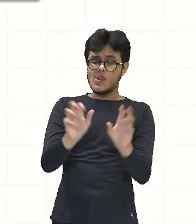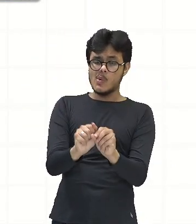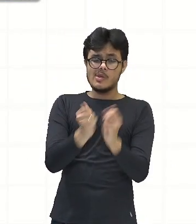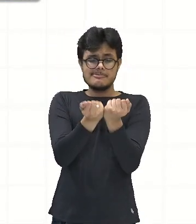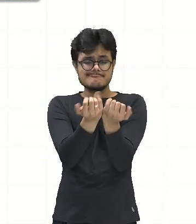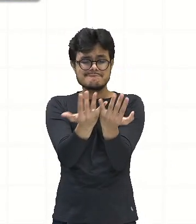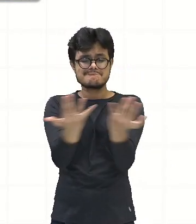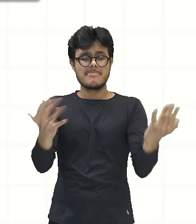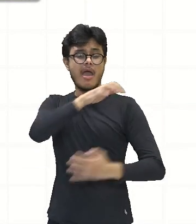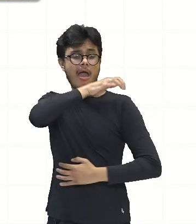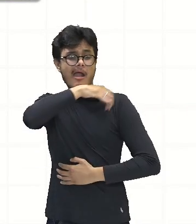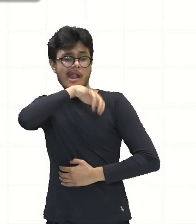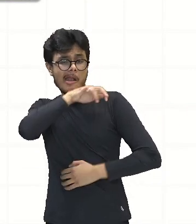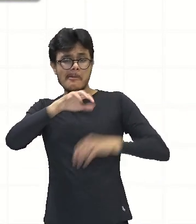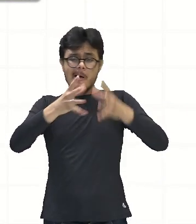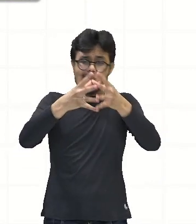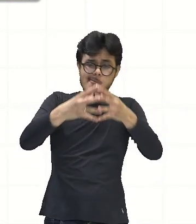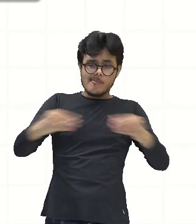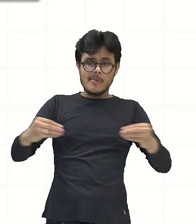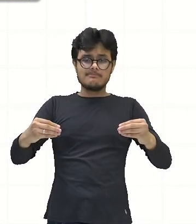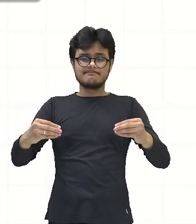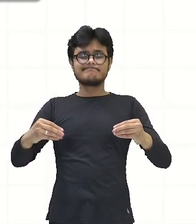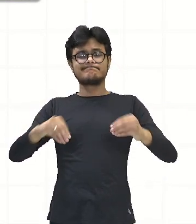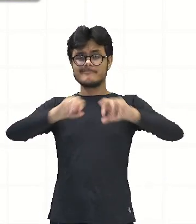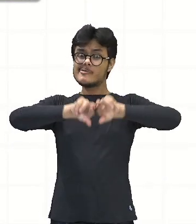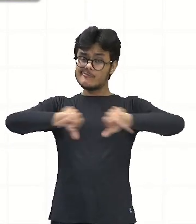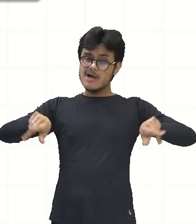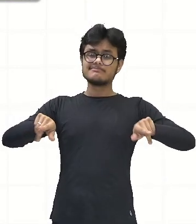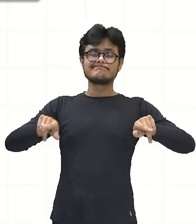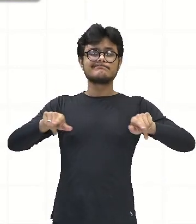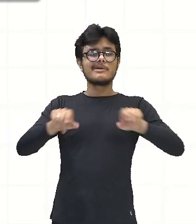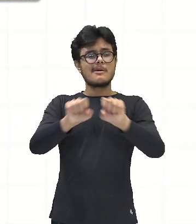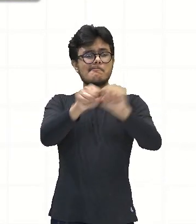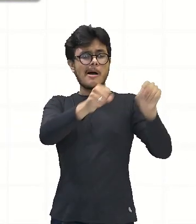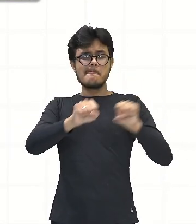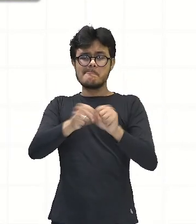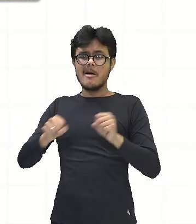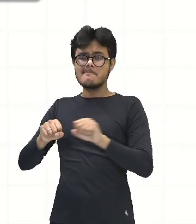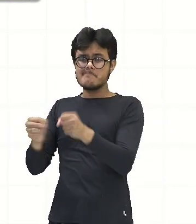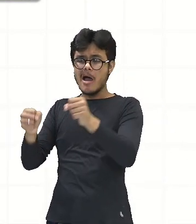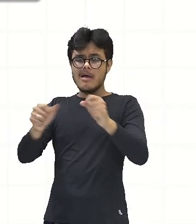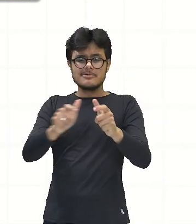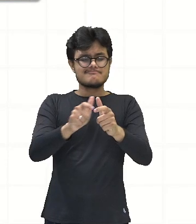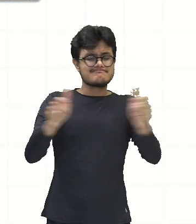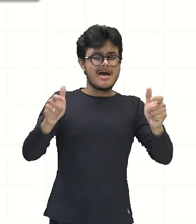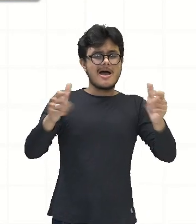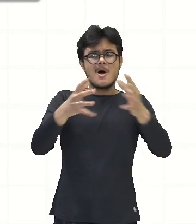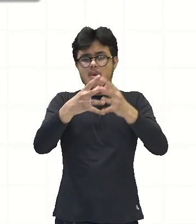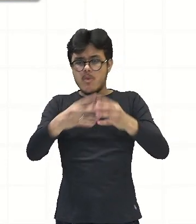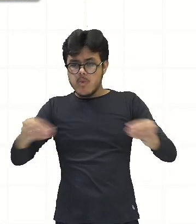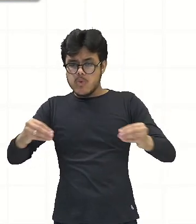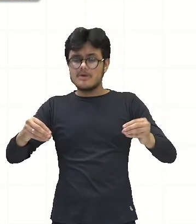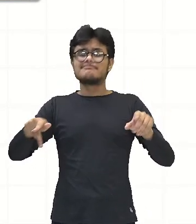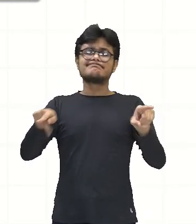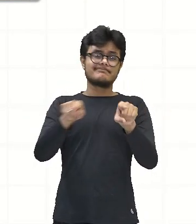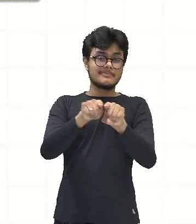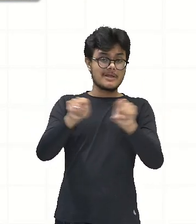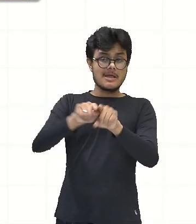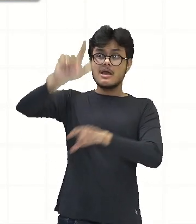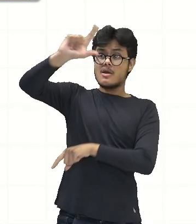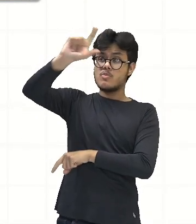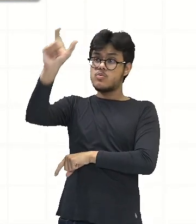flora. Em geral, nós temos aqui a destruição de vastas áreas da Mata Atlântica, tá bom? Que